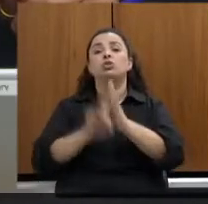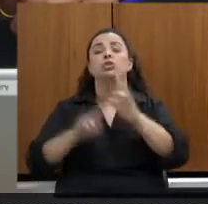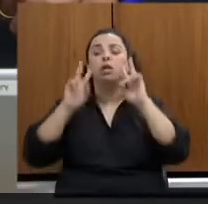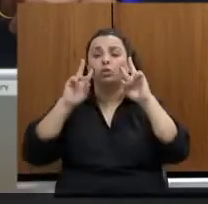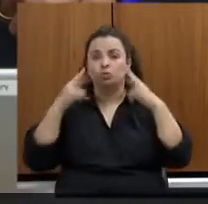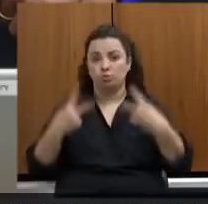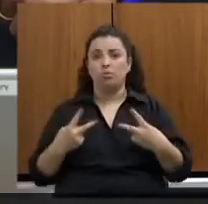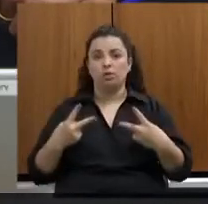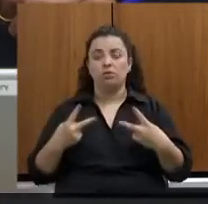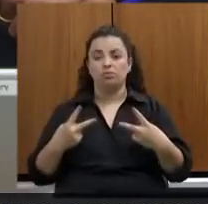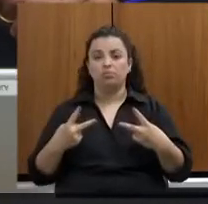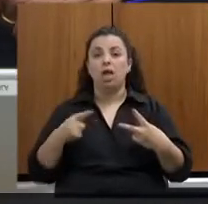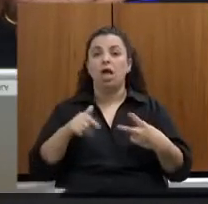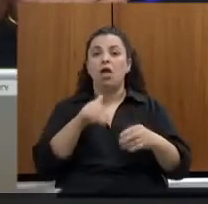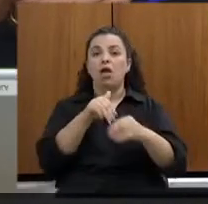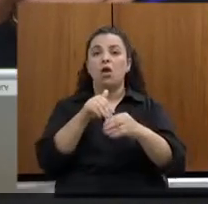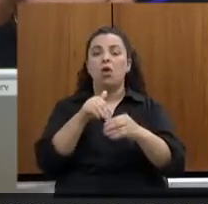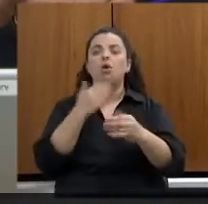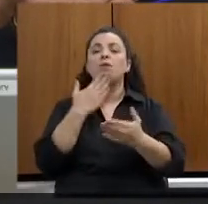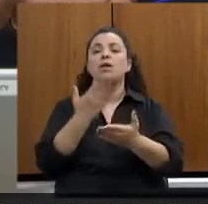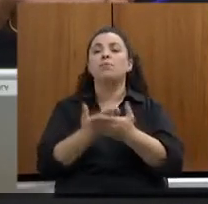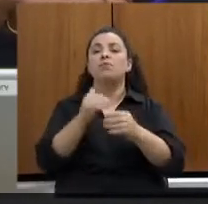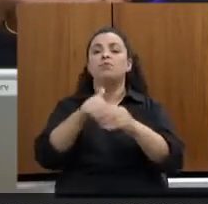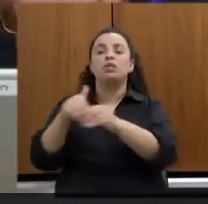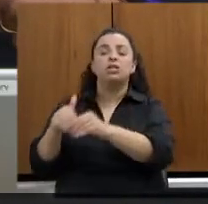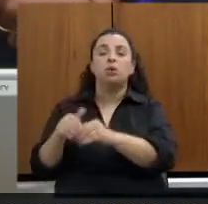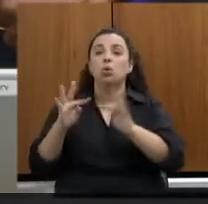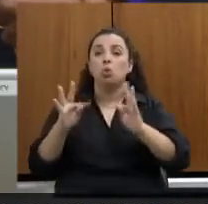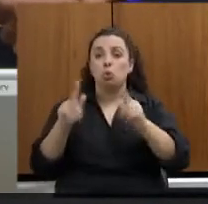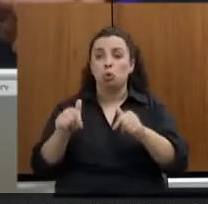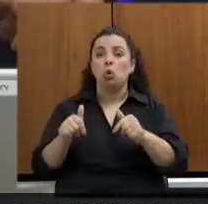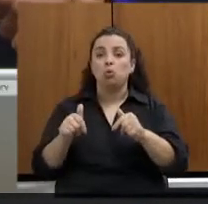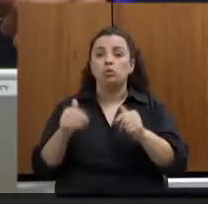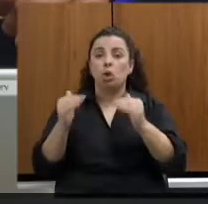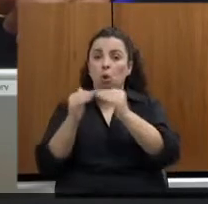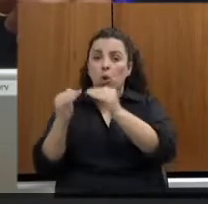Humanos, em votação os requerimentos. Os deputados e deputadas